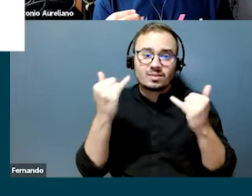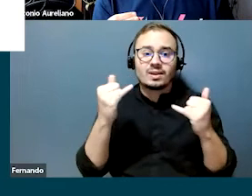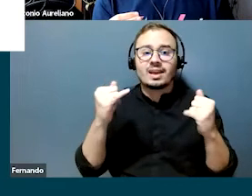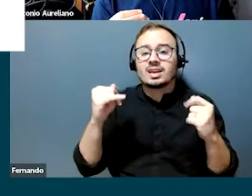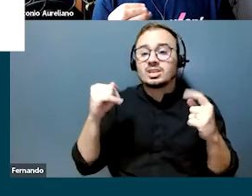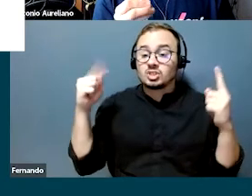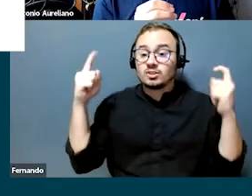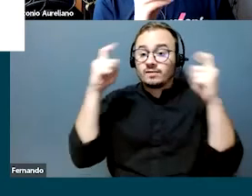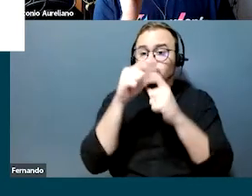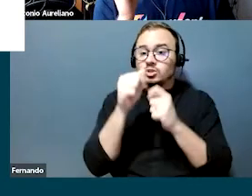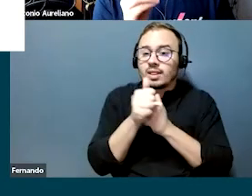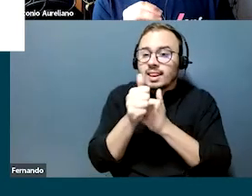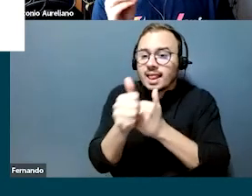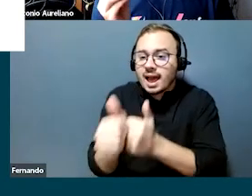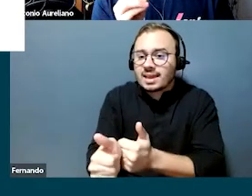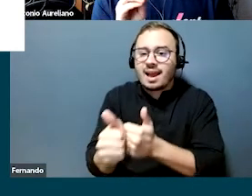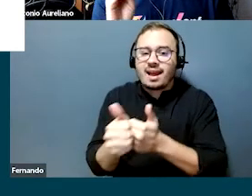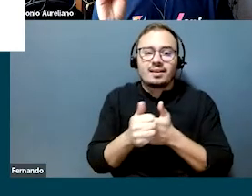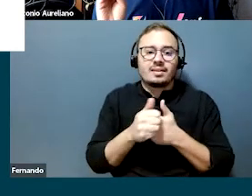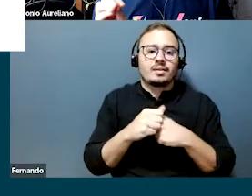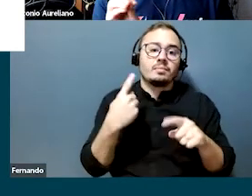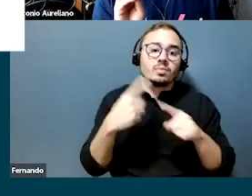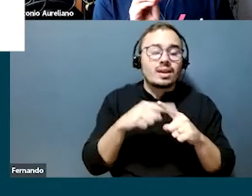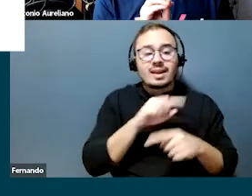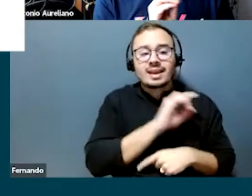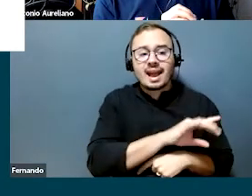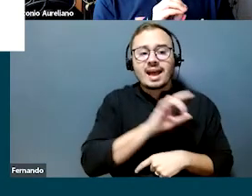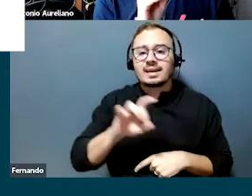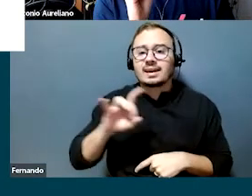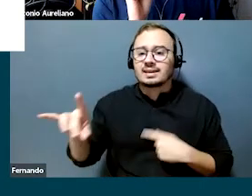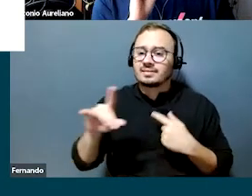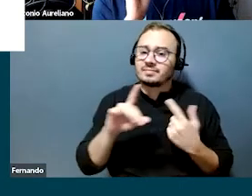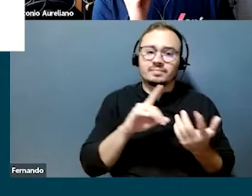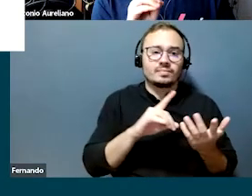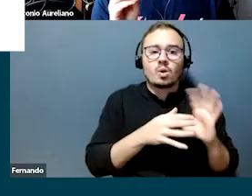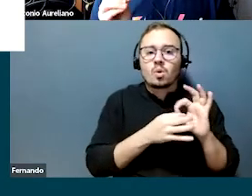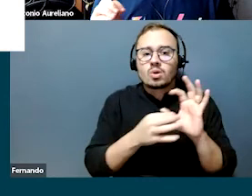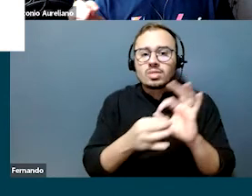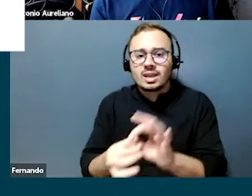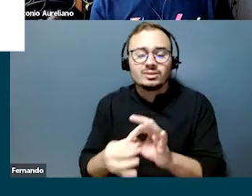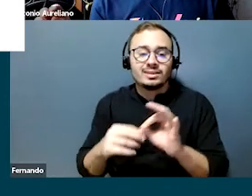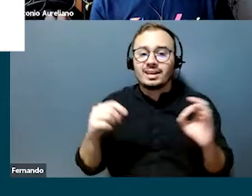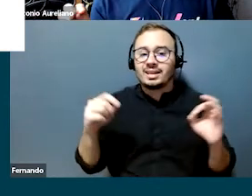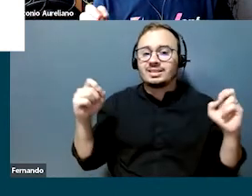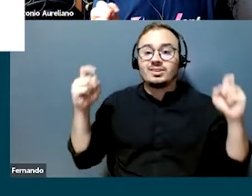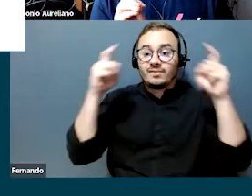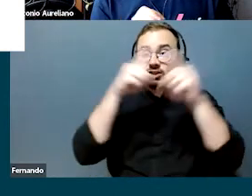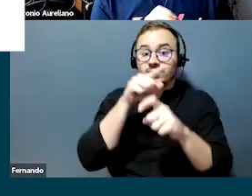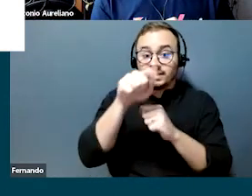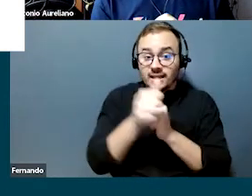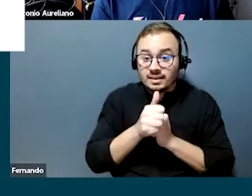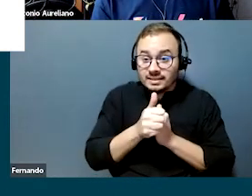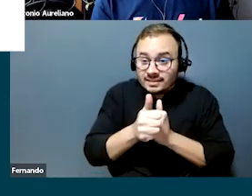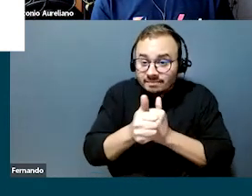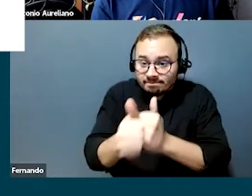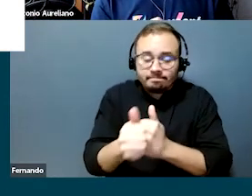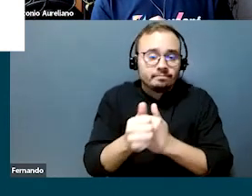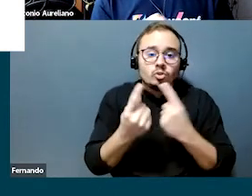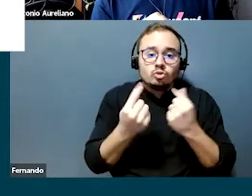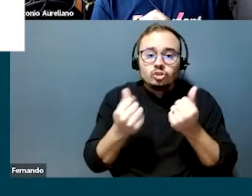difícil. Porque é um traque fluido, por mais que você tenha similaridades em realidades, é uma informação muito fluida de você criar uma